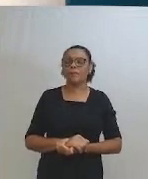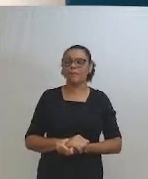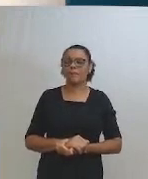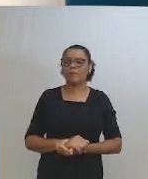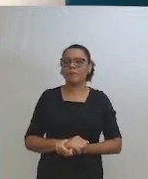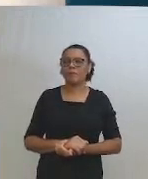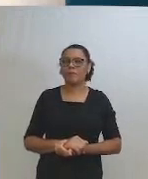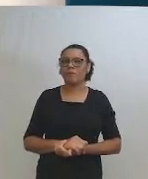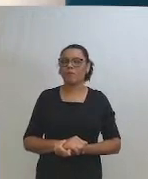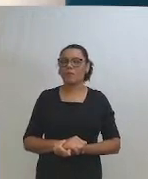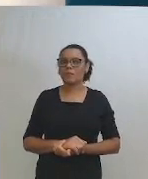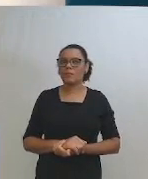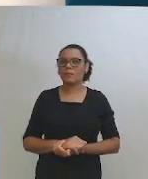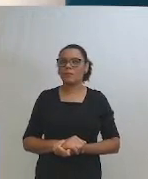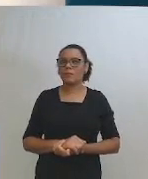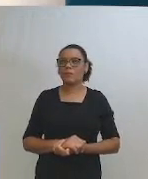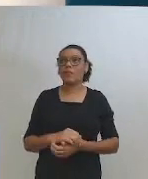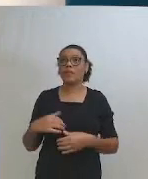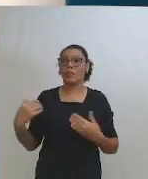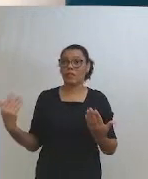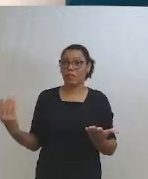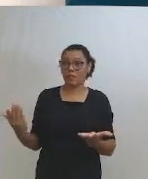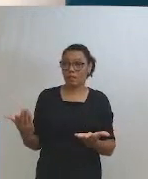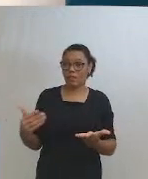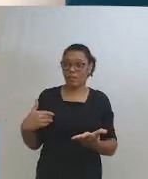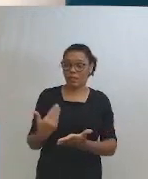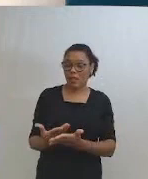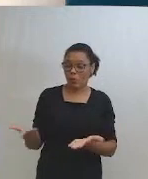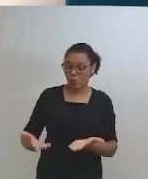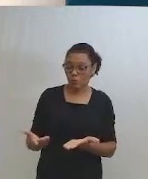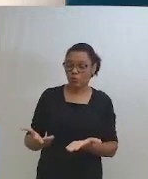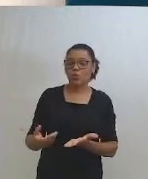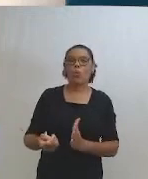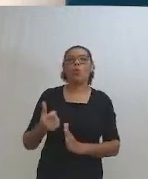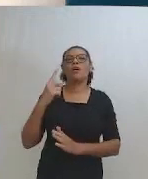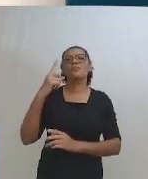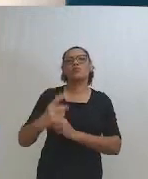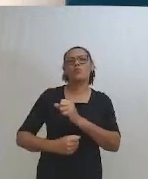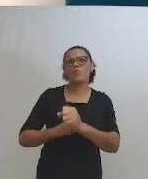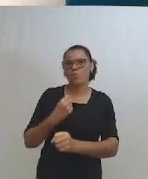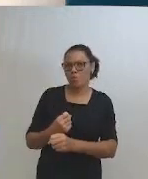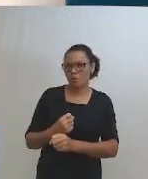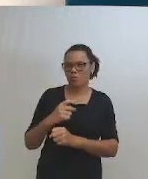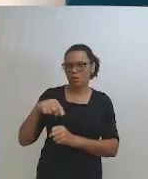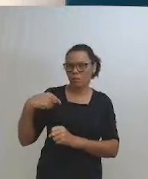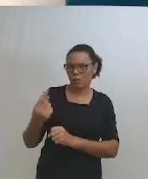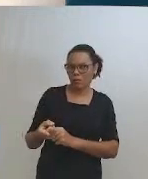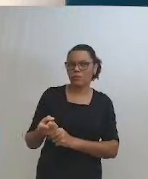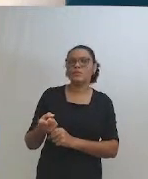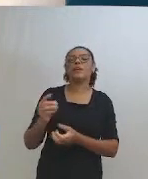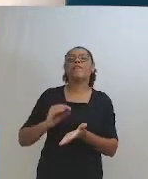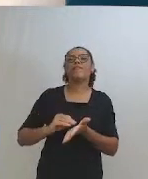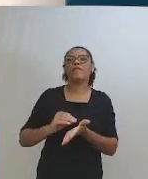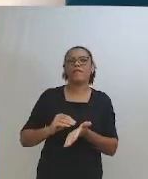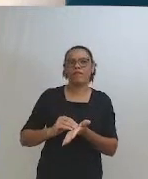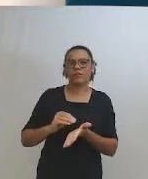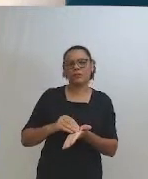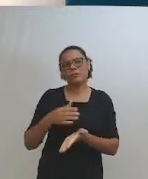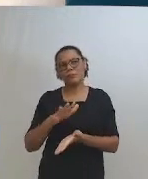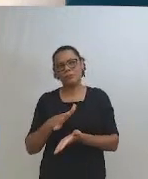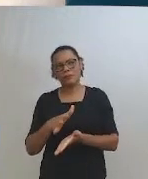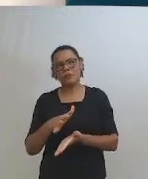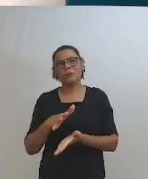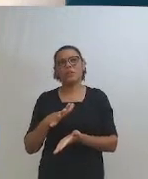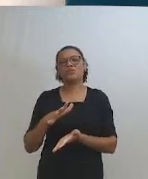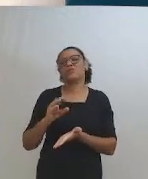Até hoje, excelências, quase um ano depois, faltando aproximadamente alguns dias para